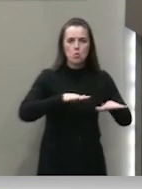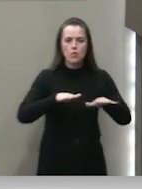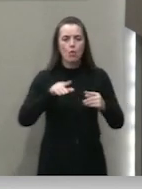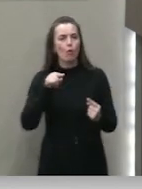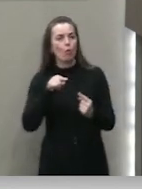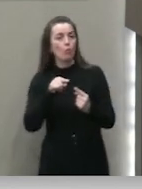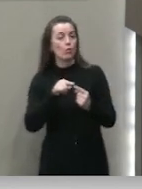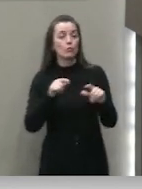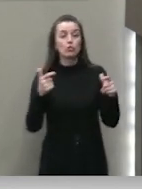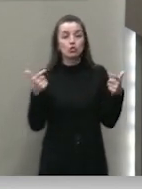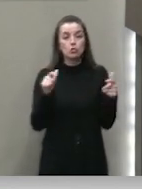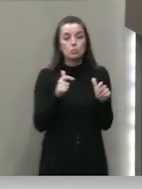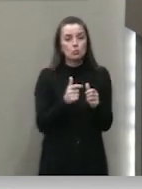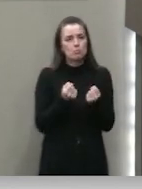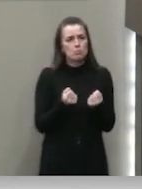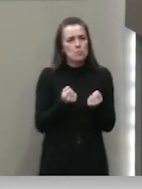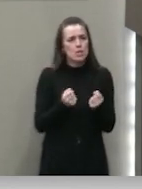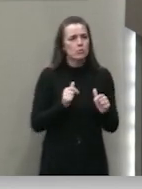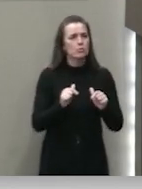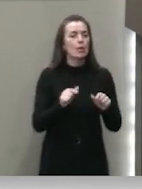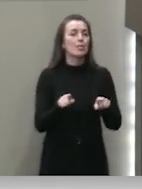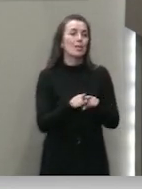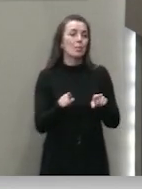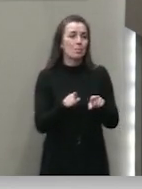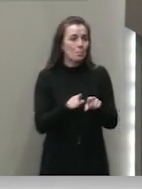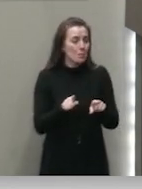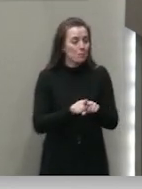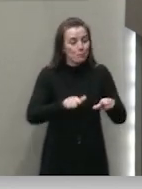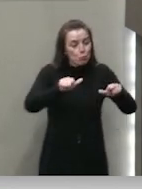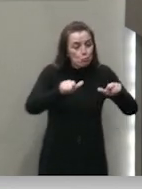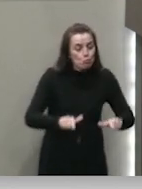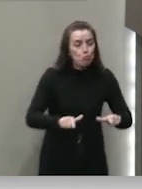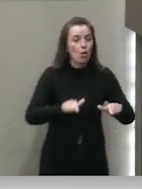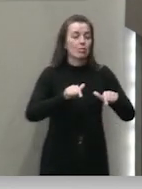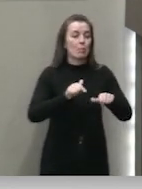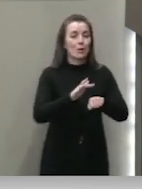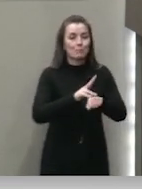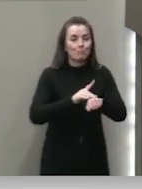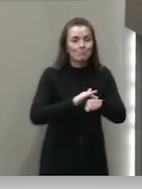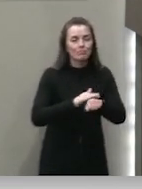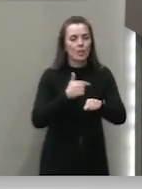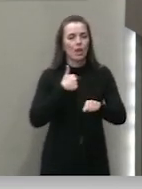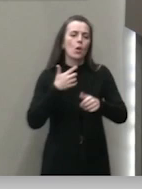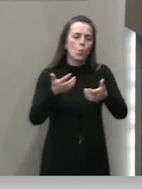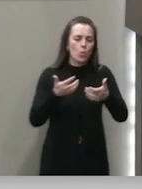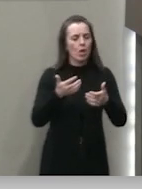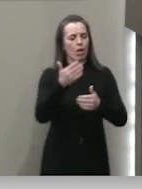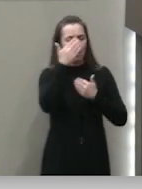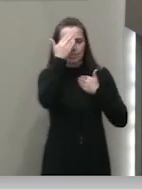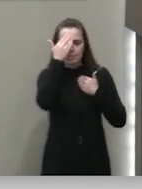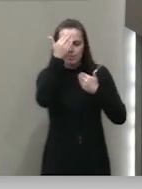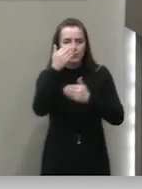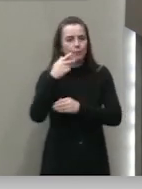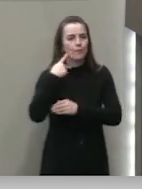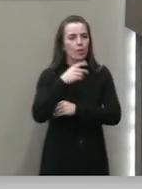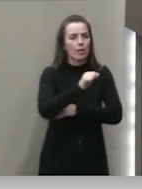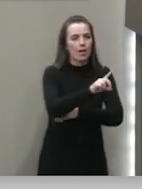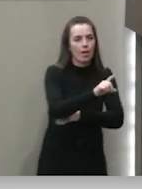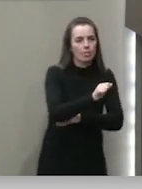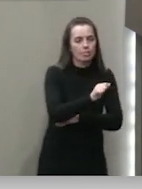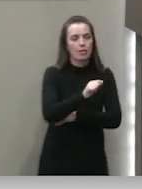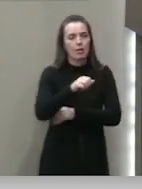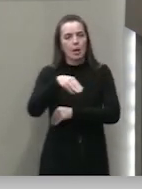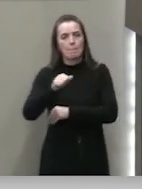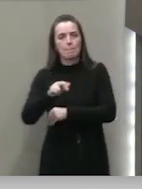trabalho e o adoecimento no local de trabalho. Quero aqui já agradecer a vereadora Ada, a vereadora Marina,